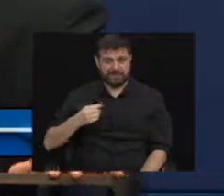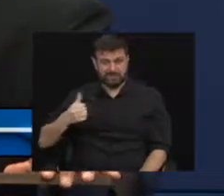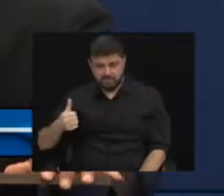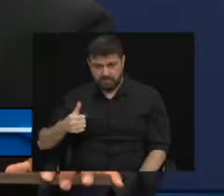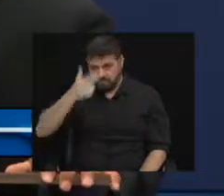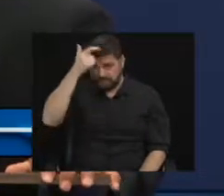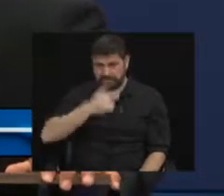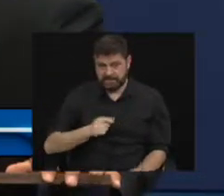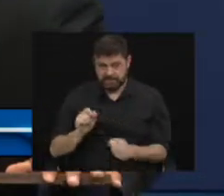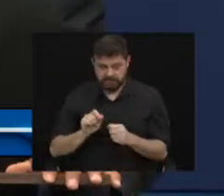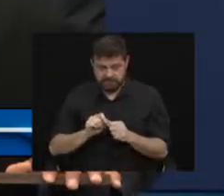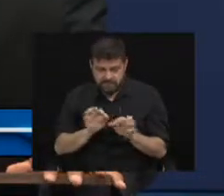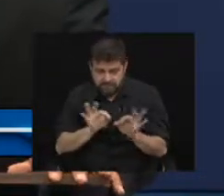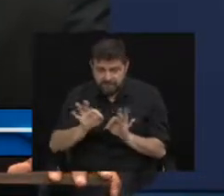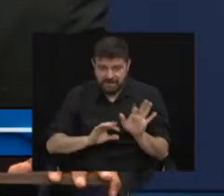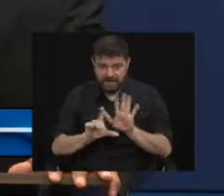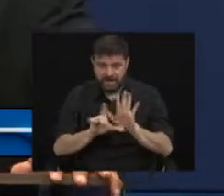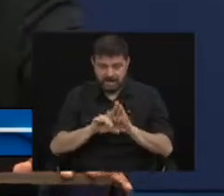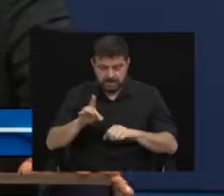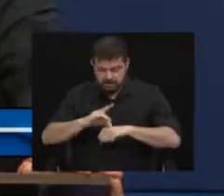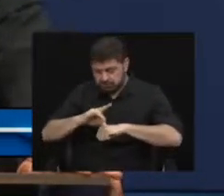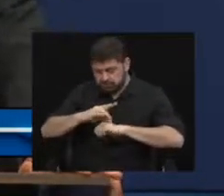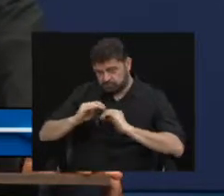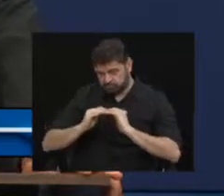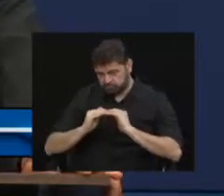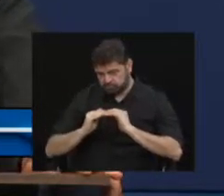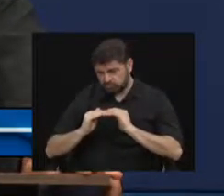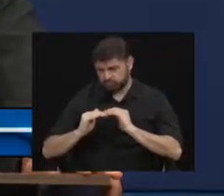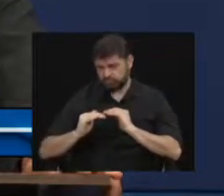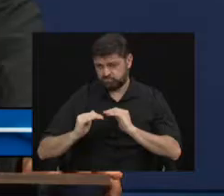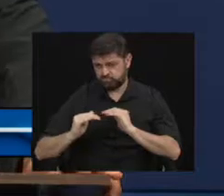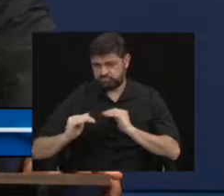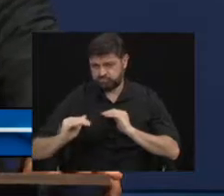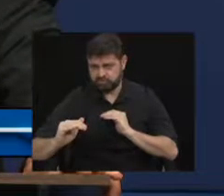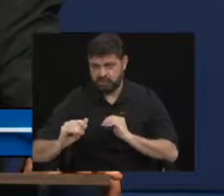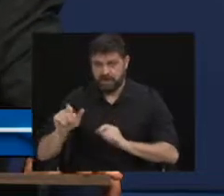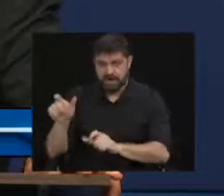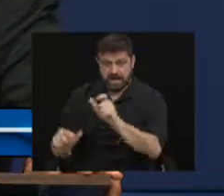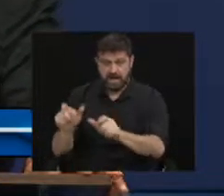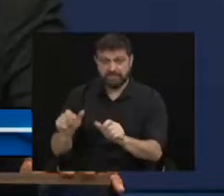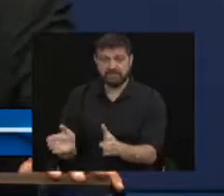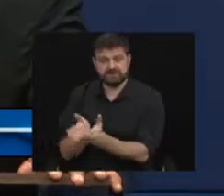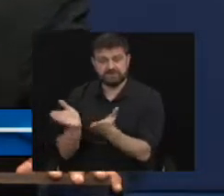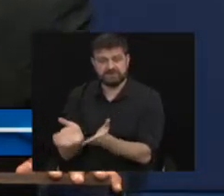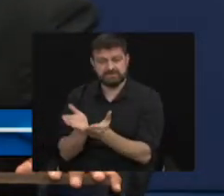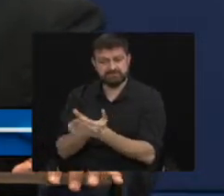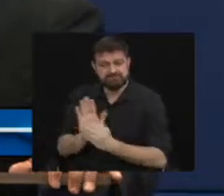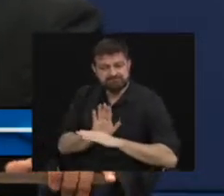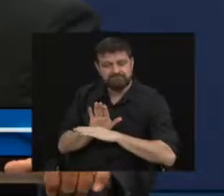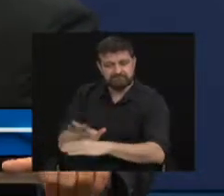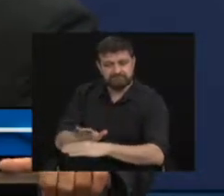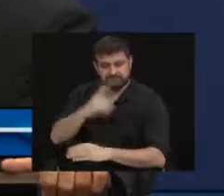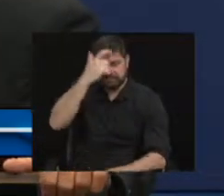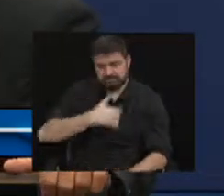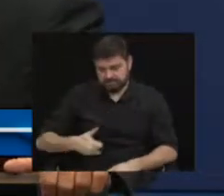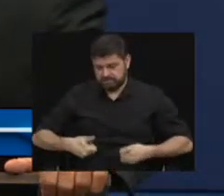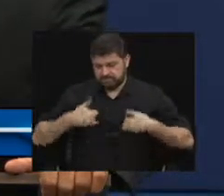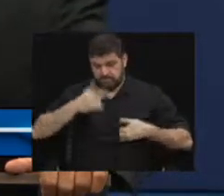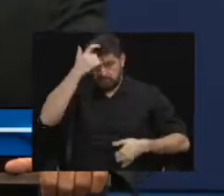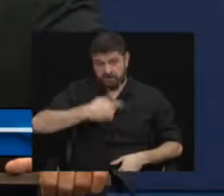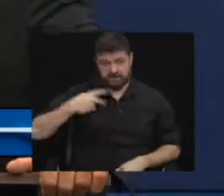dizer que também fui, em média, 12 anos presidente daquele lugar. E tenho mais orgulho ainda de dizer que nessa gestão